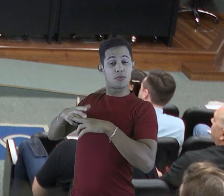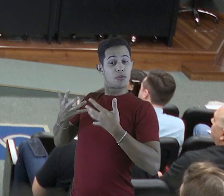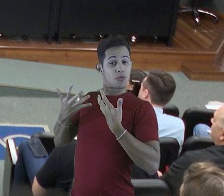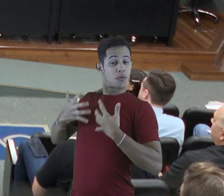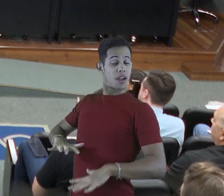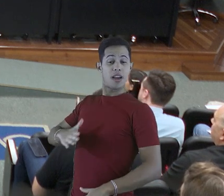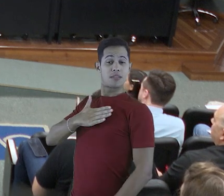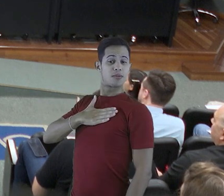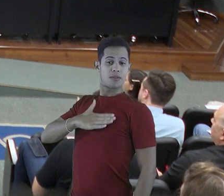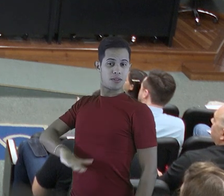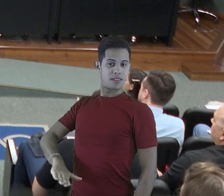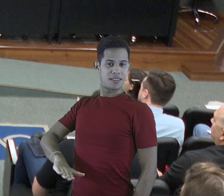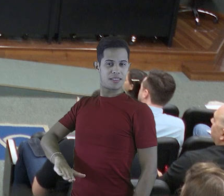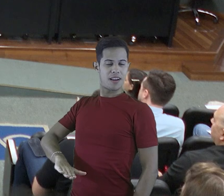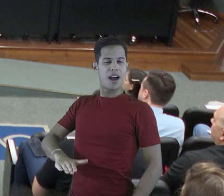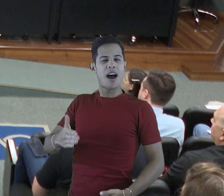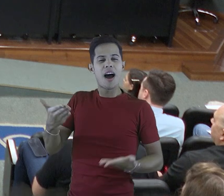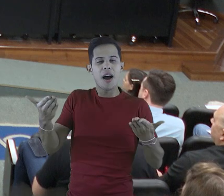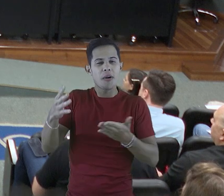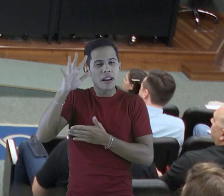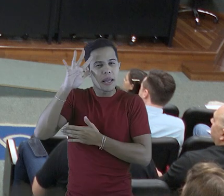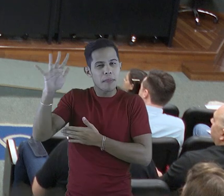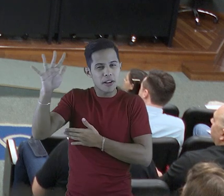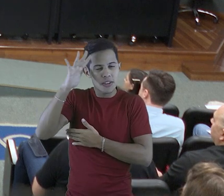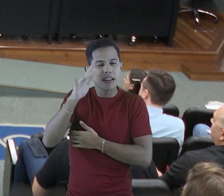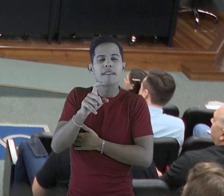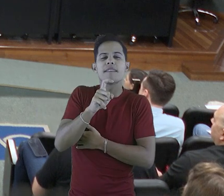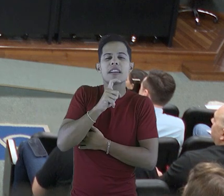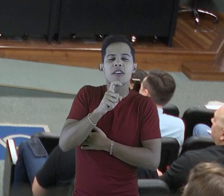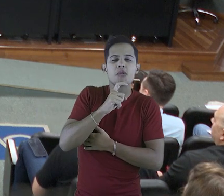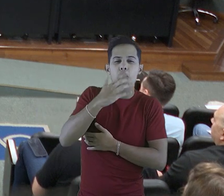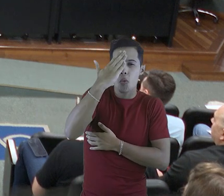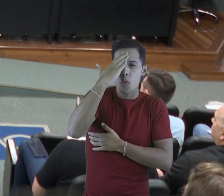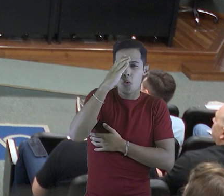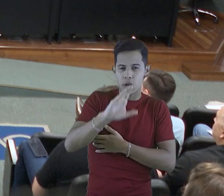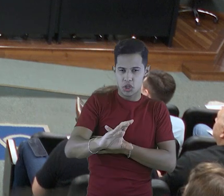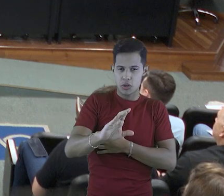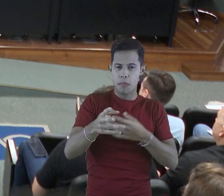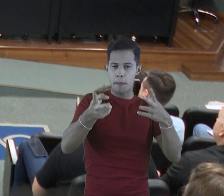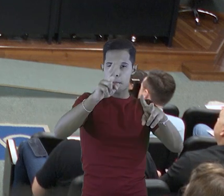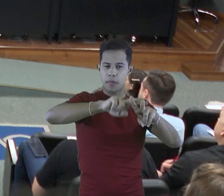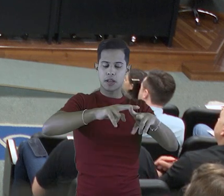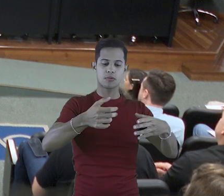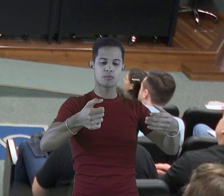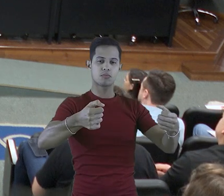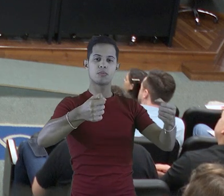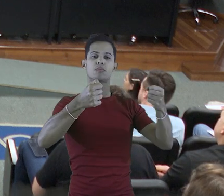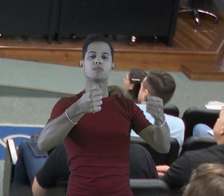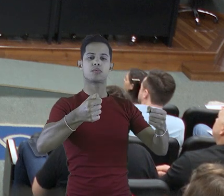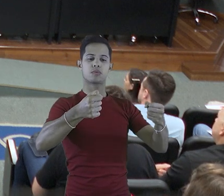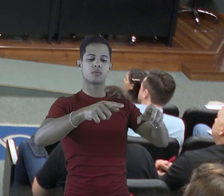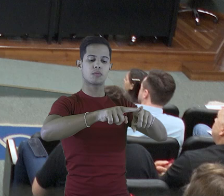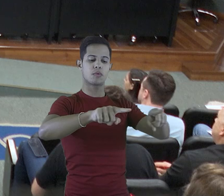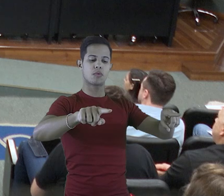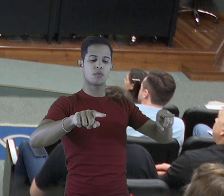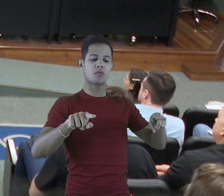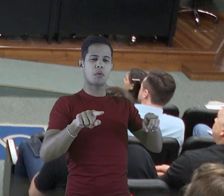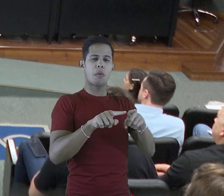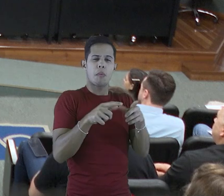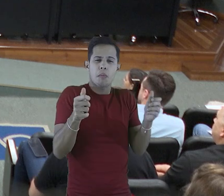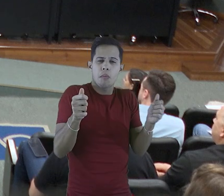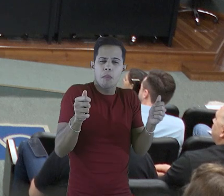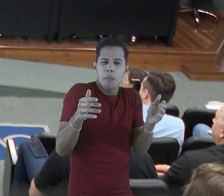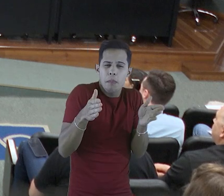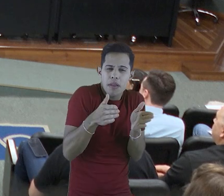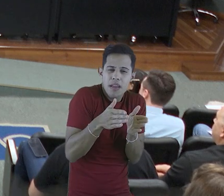encarcerado em Curitiba duas semanas, no frio de Curitiba, numa cela de um por dois, com três livrozinhos